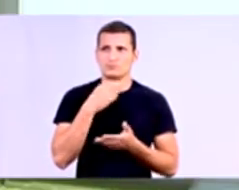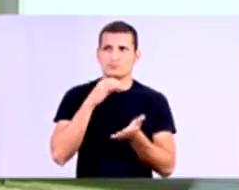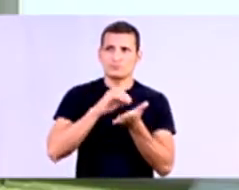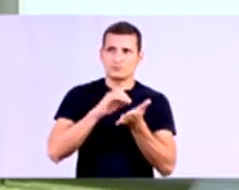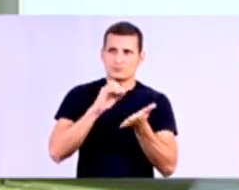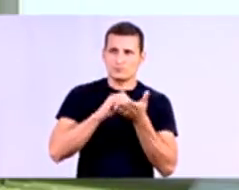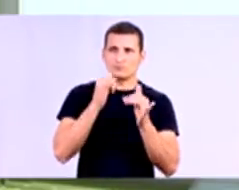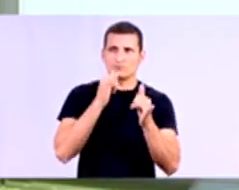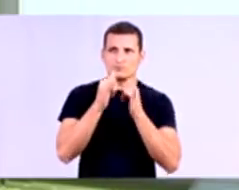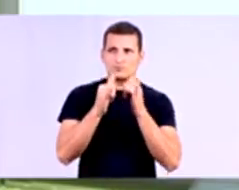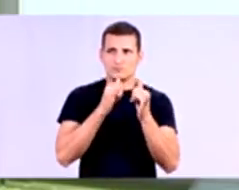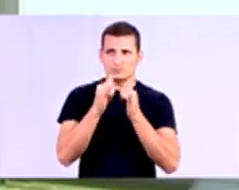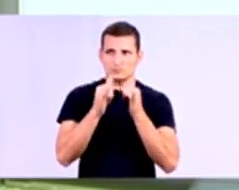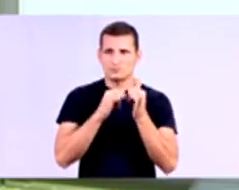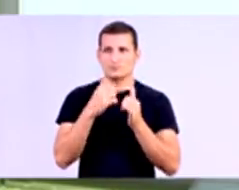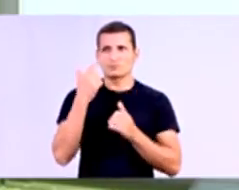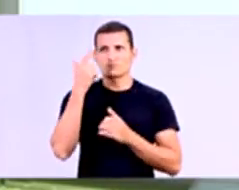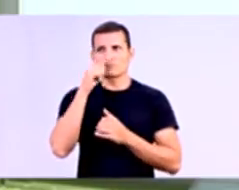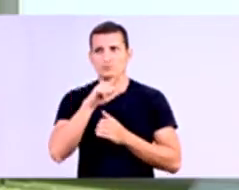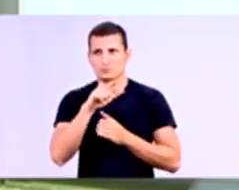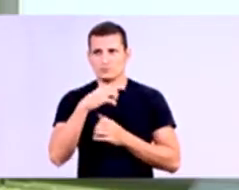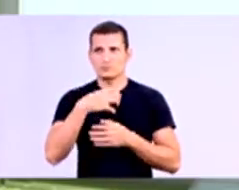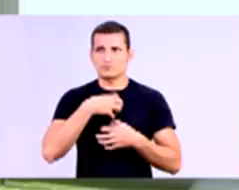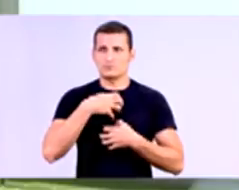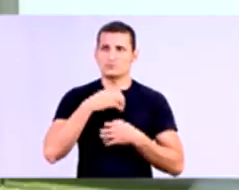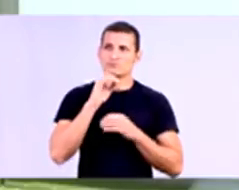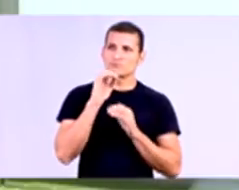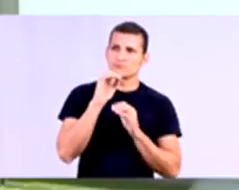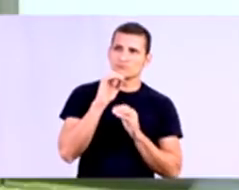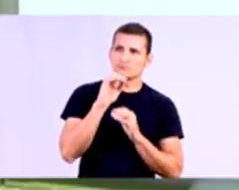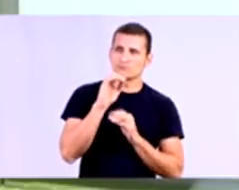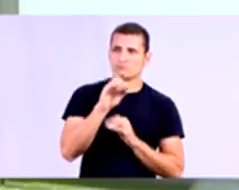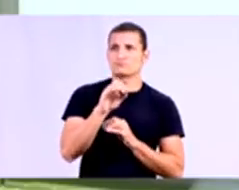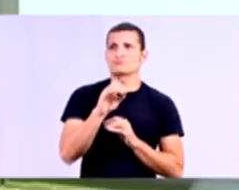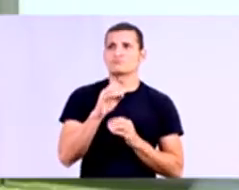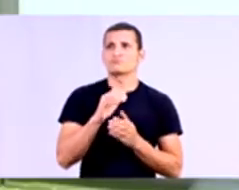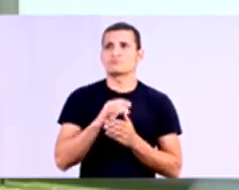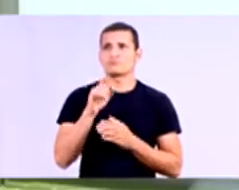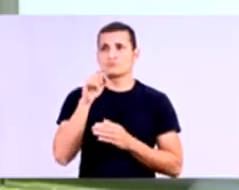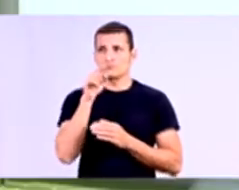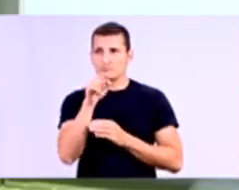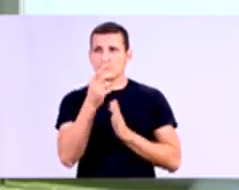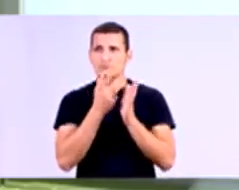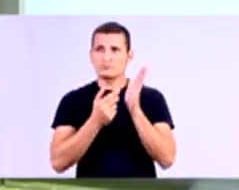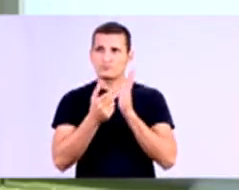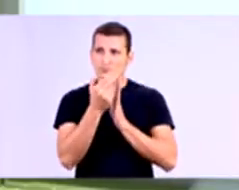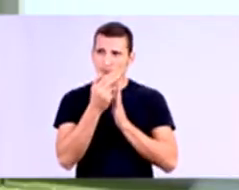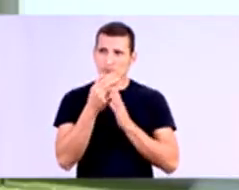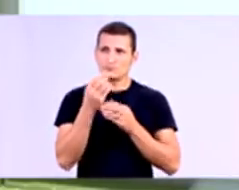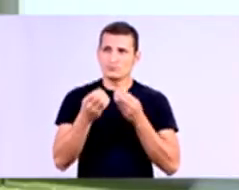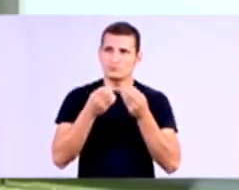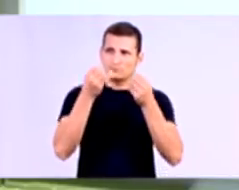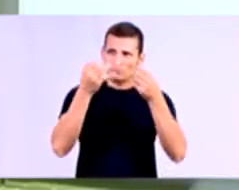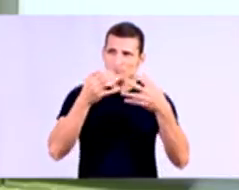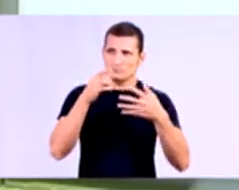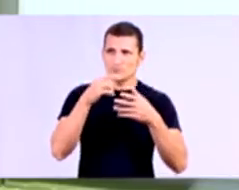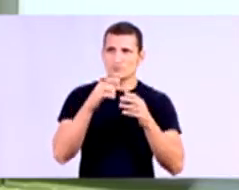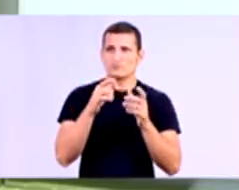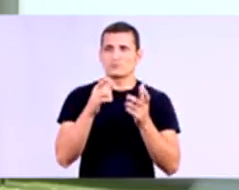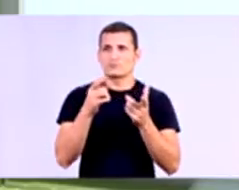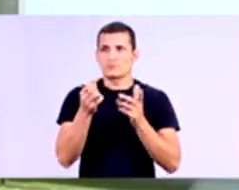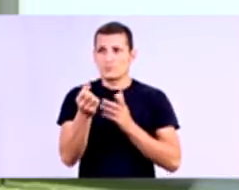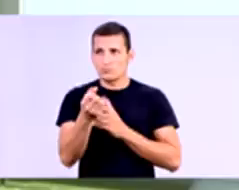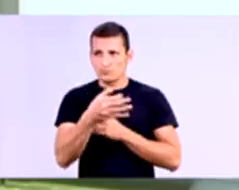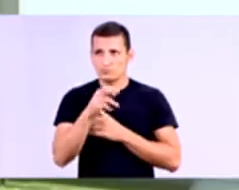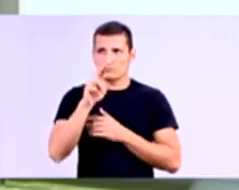faltar informação para que eu consiga dar sentido a ela, certo? Então esse diagrama, como eu falei no conceito, ele é um diagrama mais